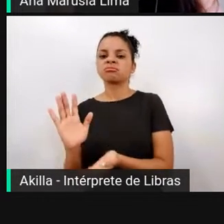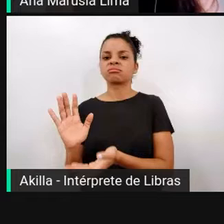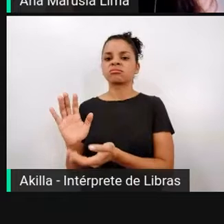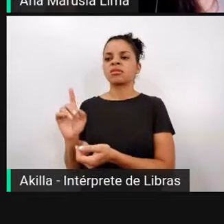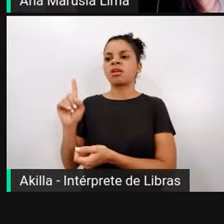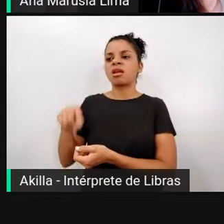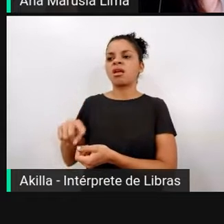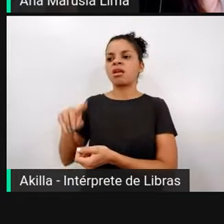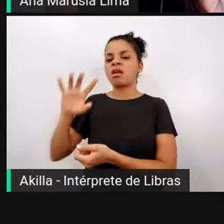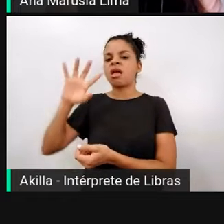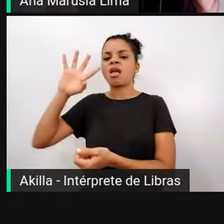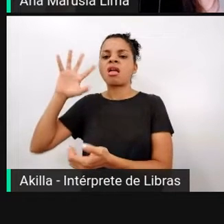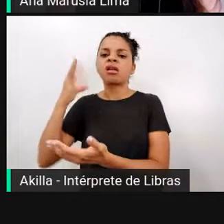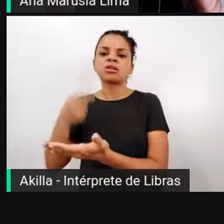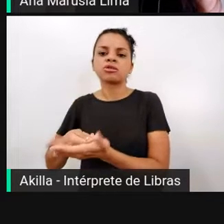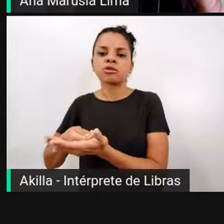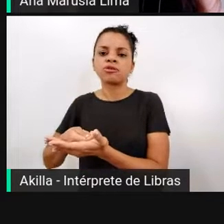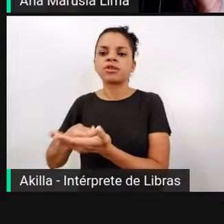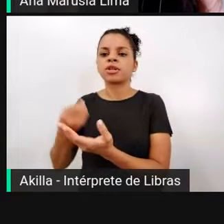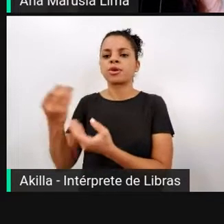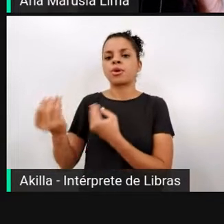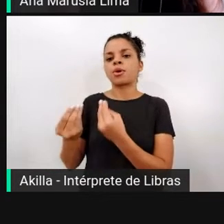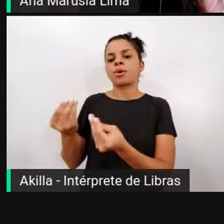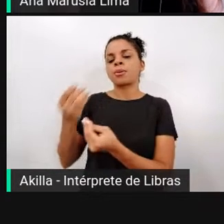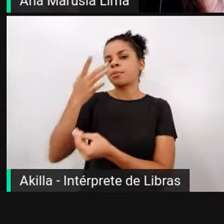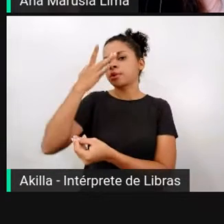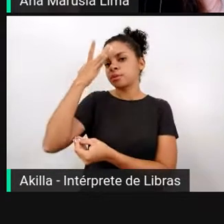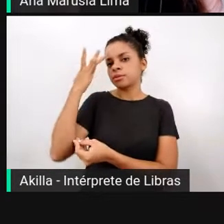a priori o que e como esses cidadãos vão